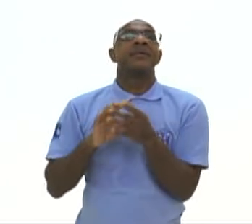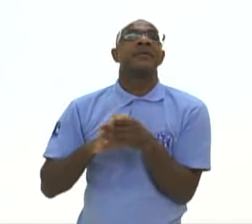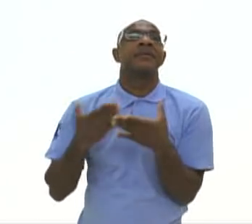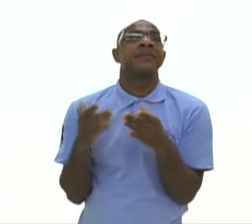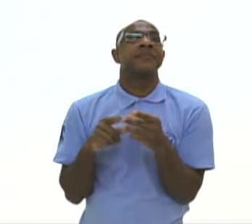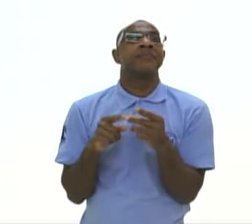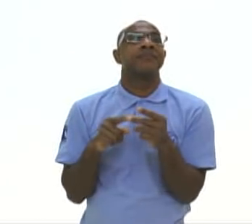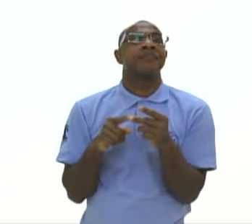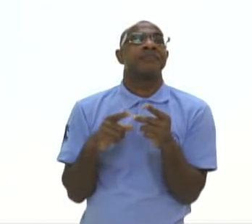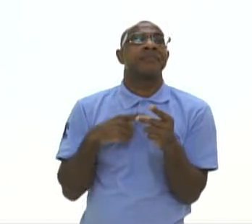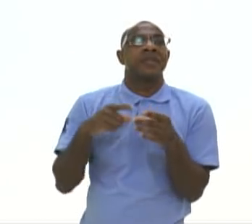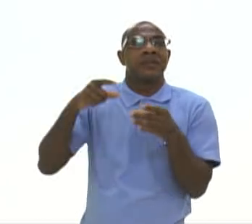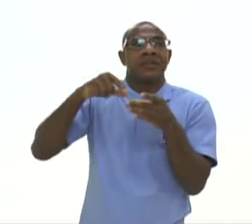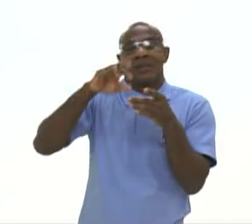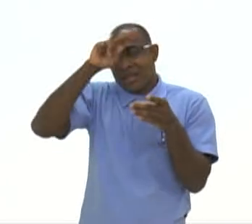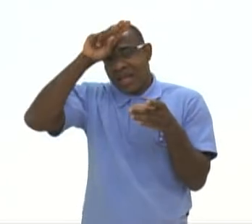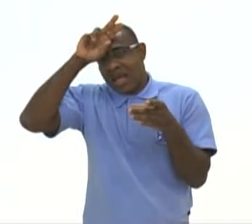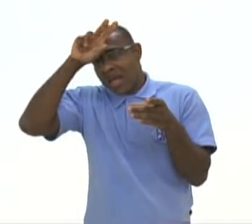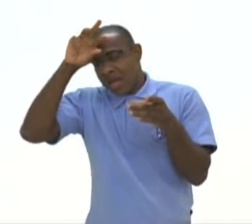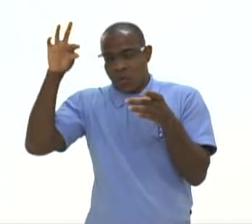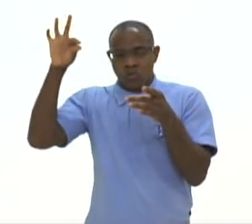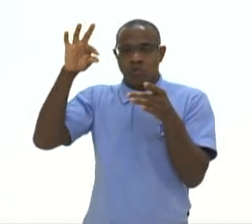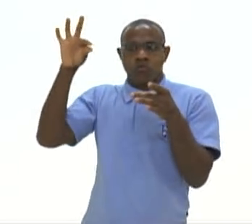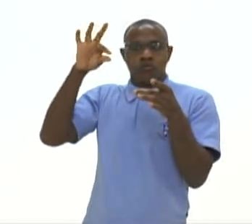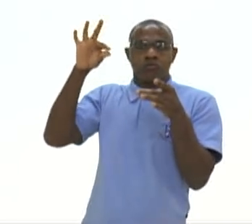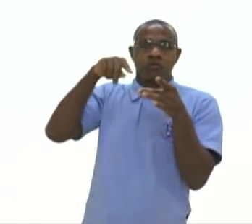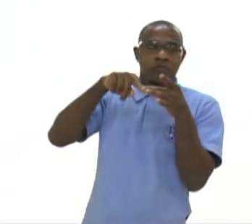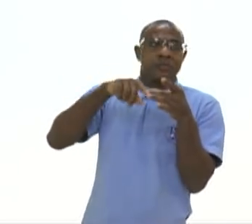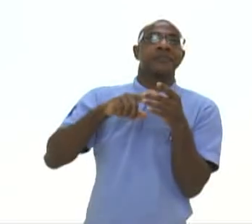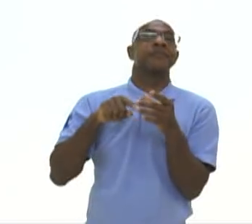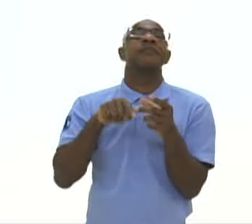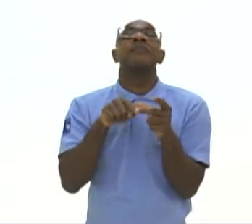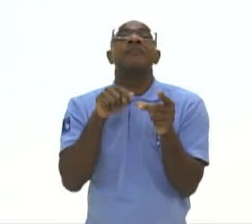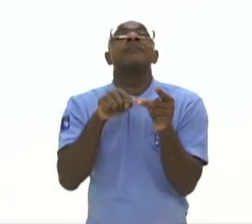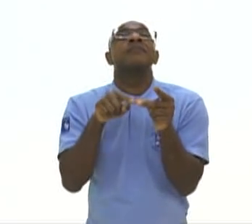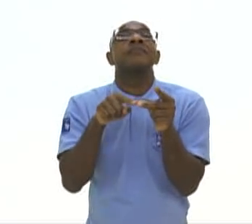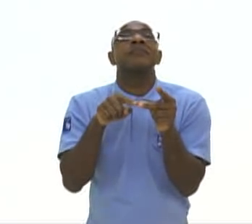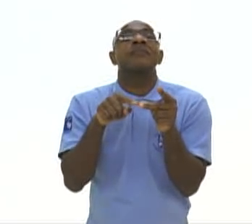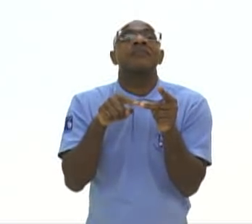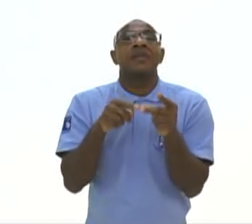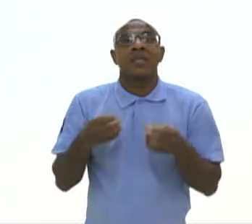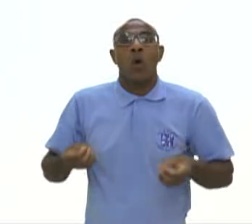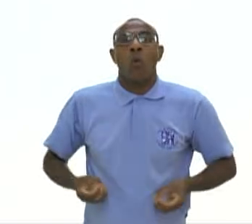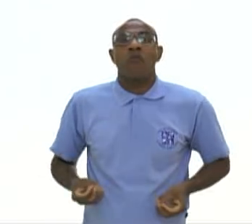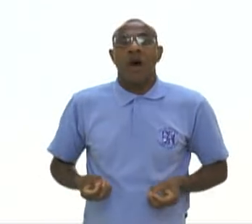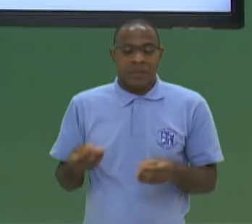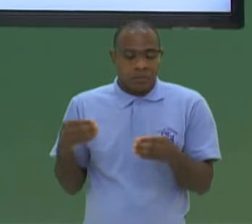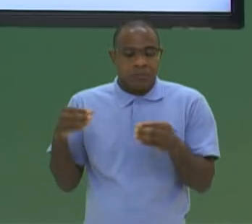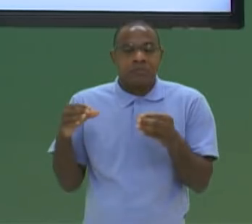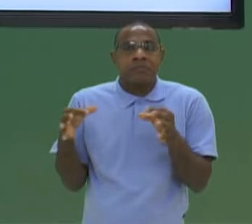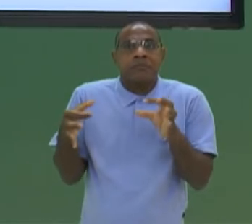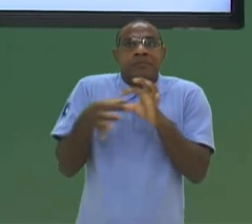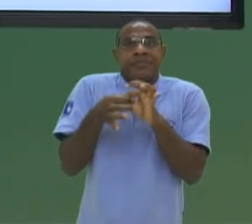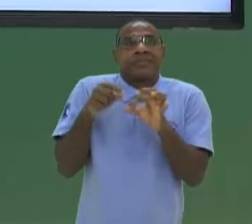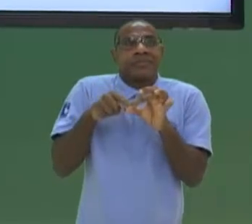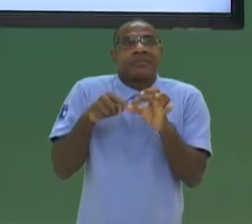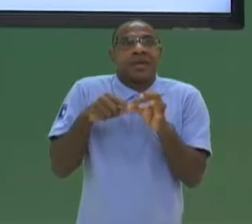O estilete vai então ligar o estigma, que é a abertura, até o ovário, que é lá embaixo. E o